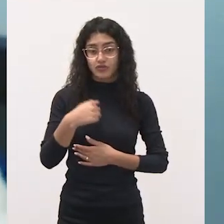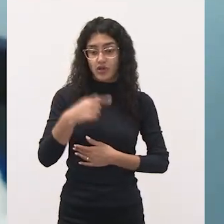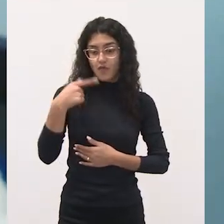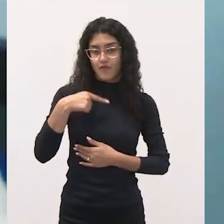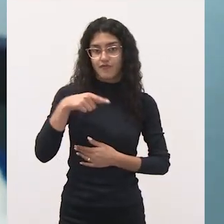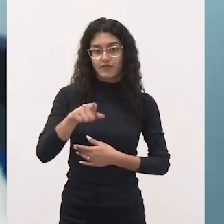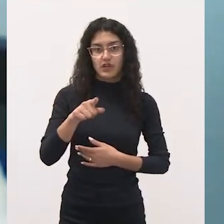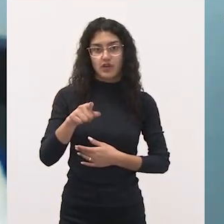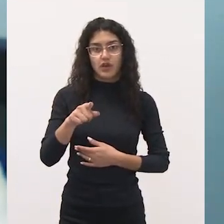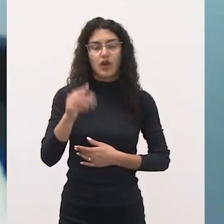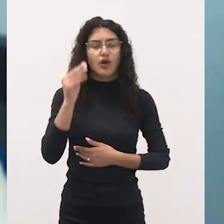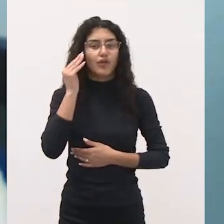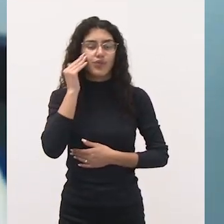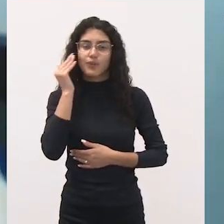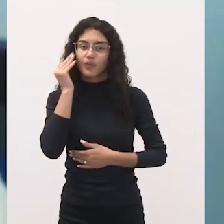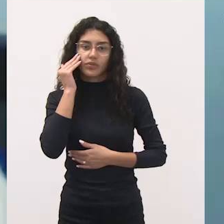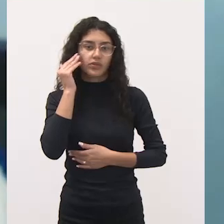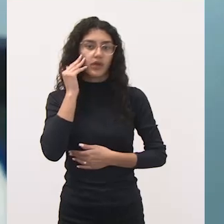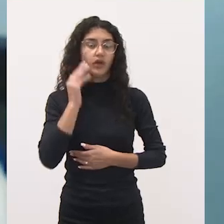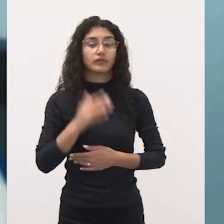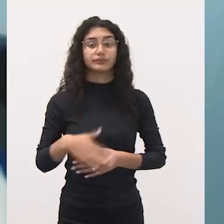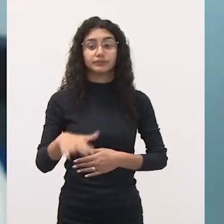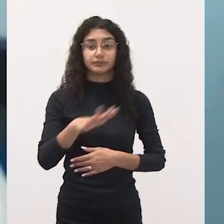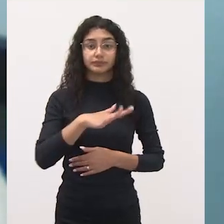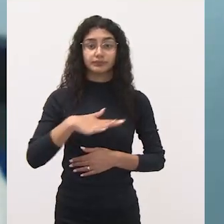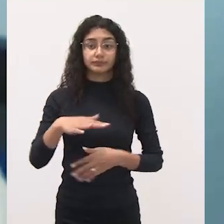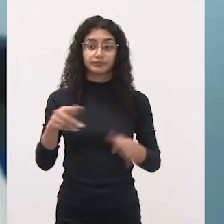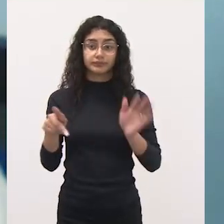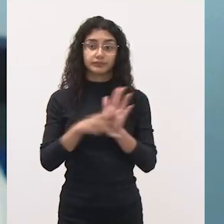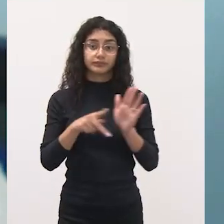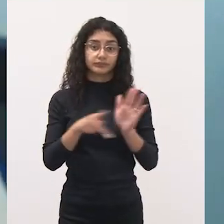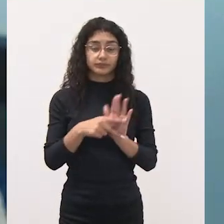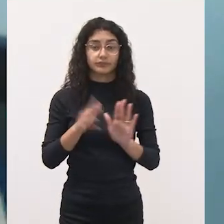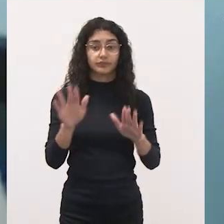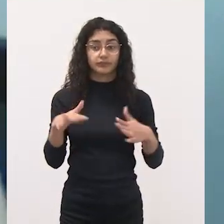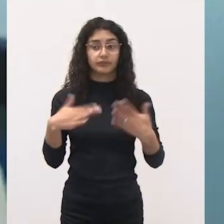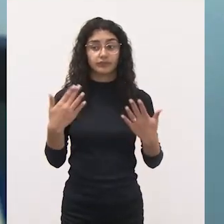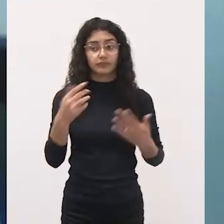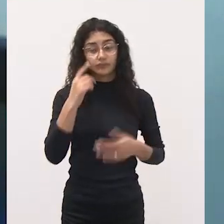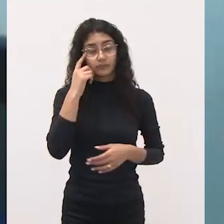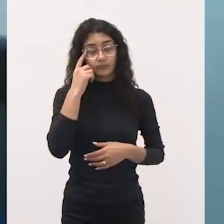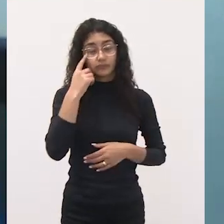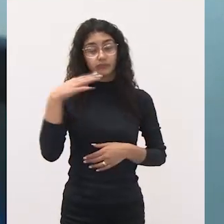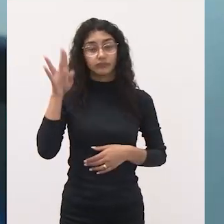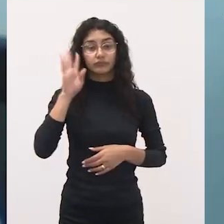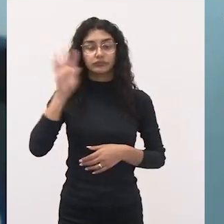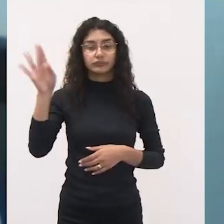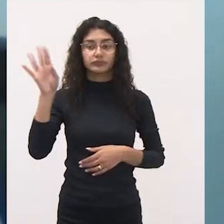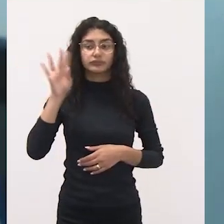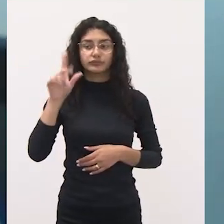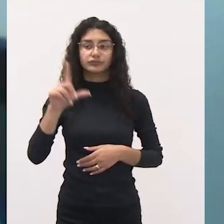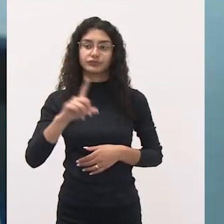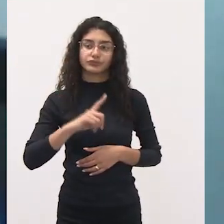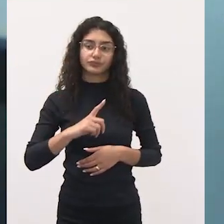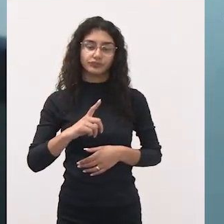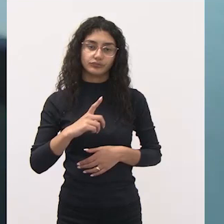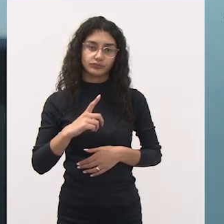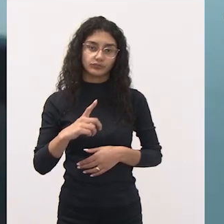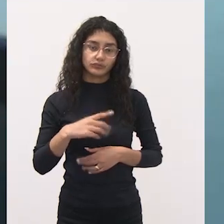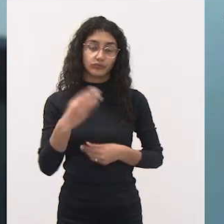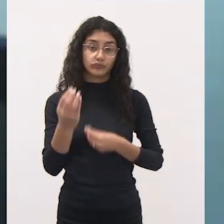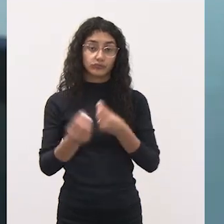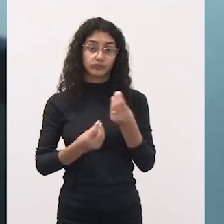não saem, elas estão dentro dos espaços privados. Então, essa reflexão do